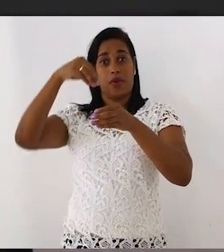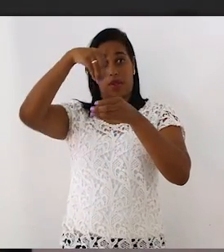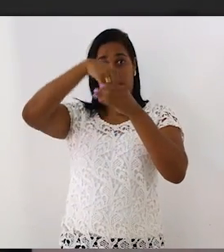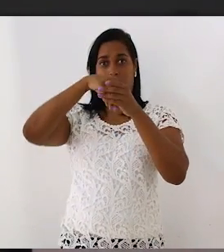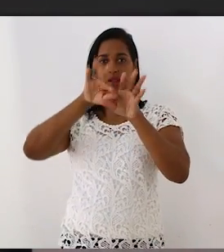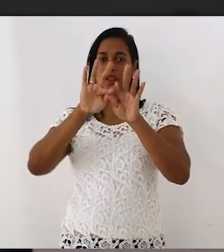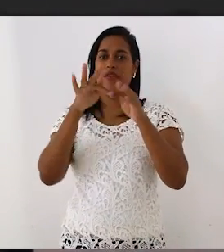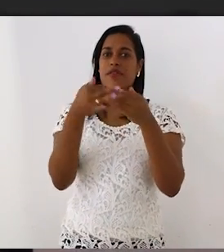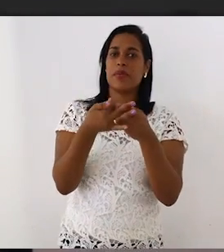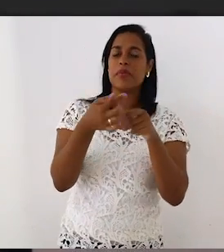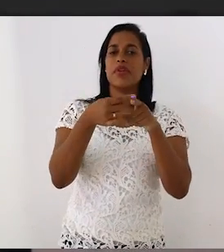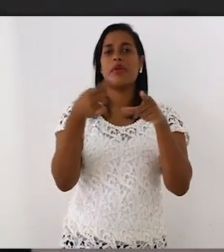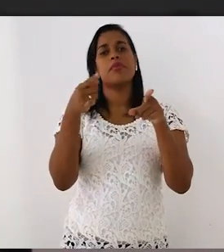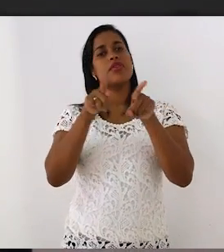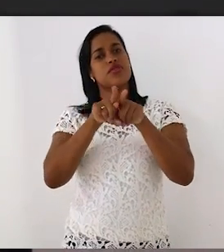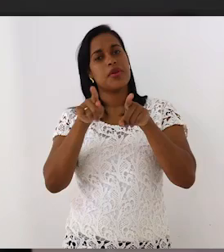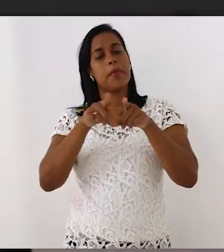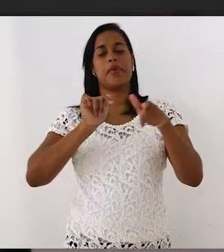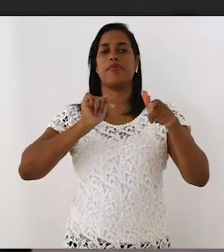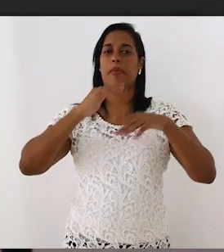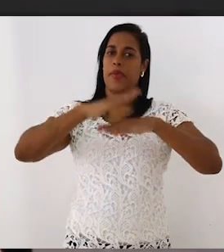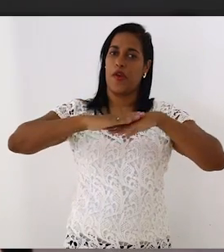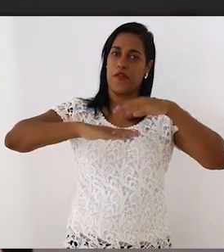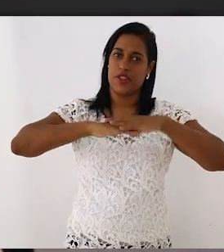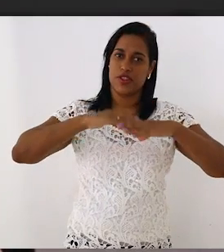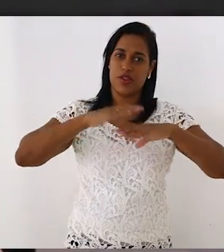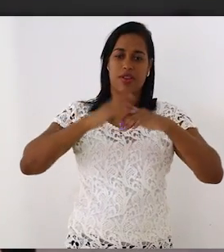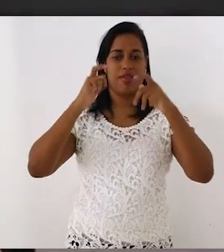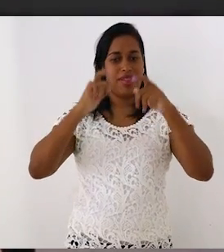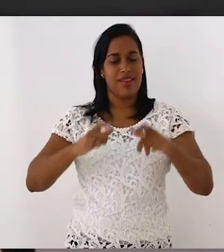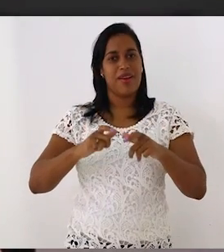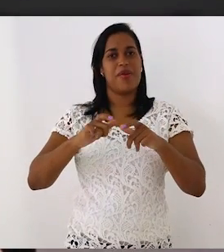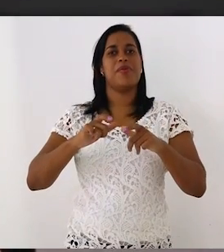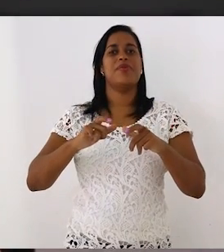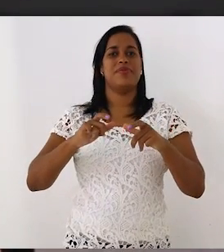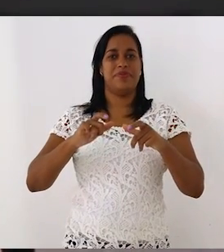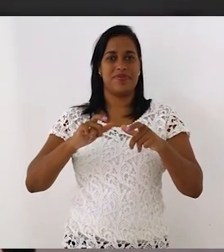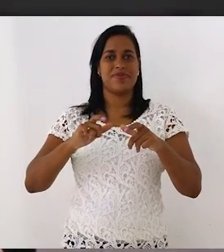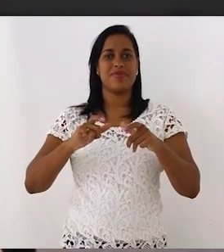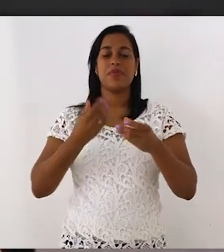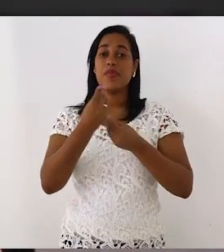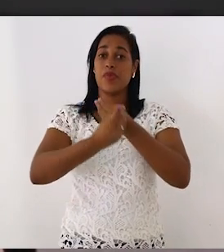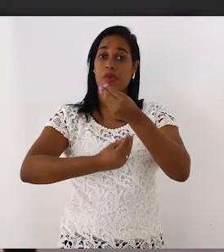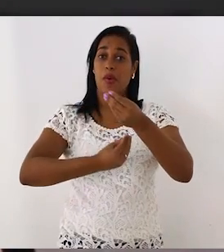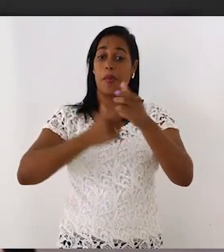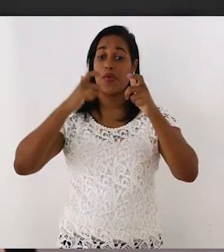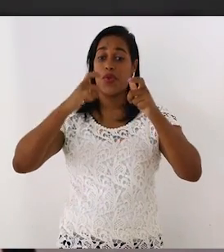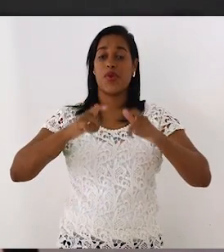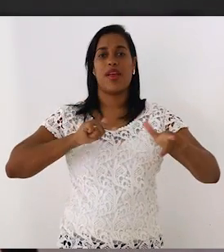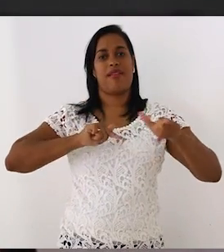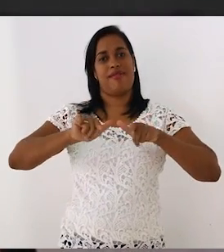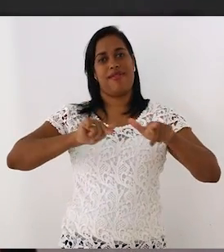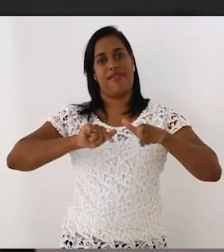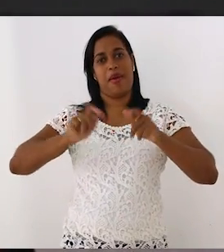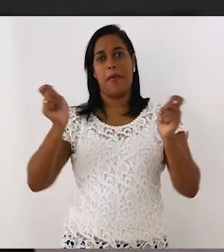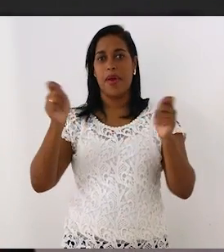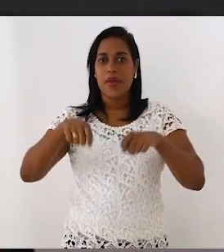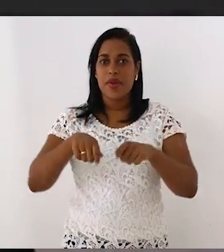familiar, mas no ambiente profissional também. E será no ambiente de trabalho que a